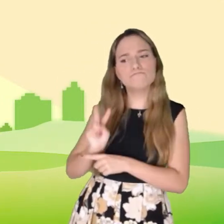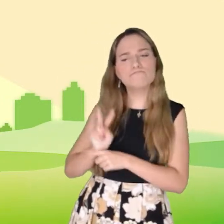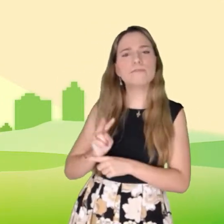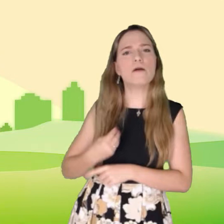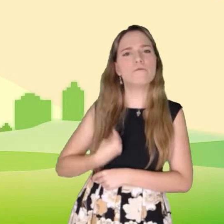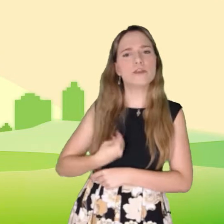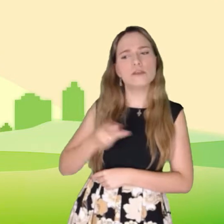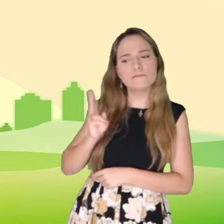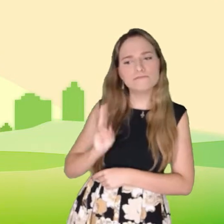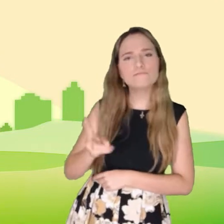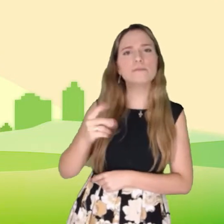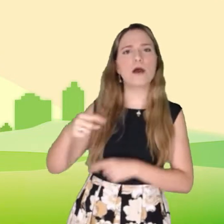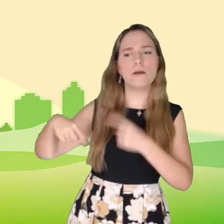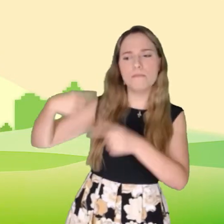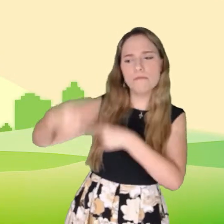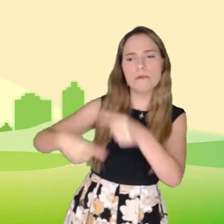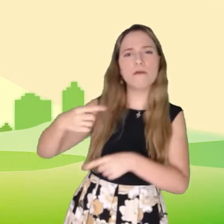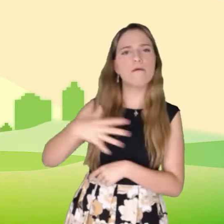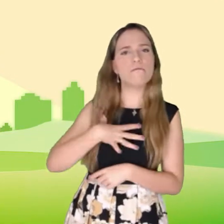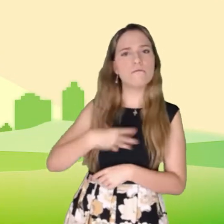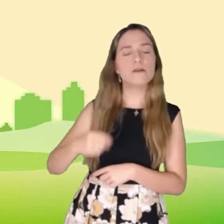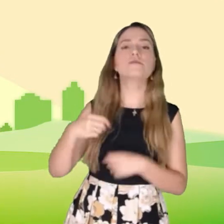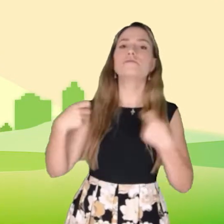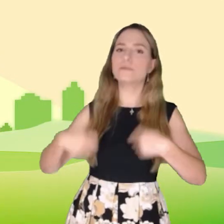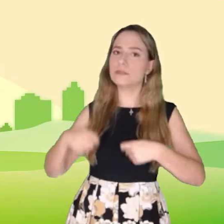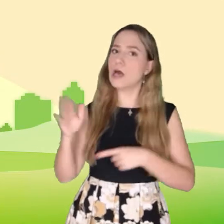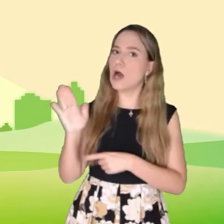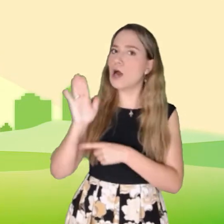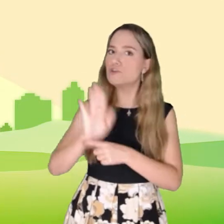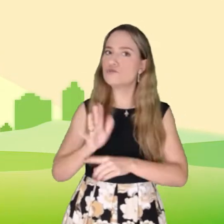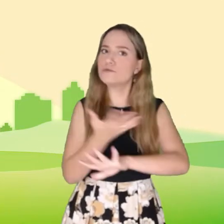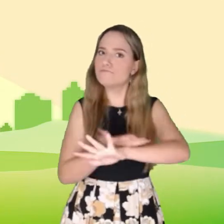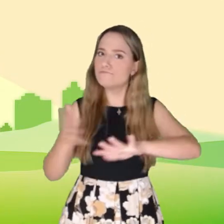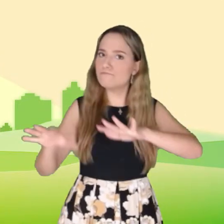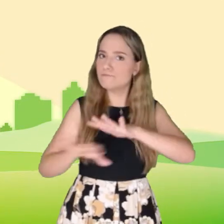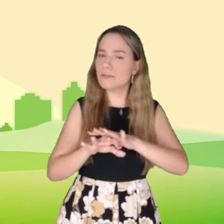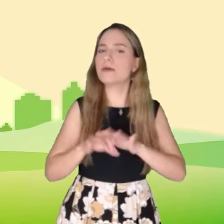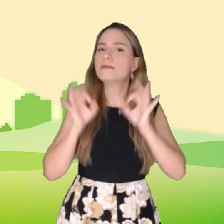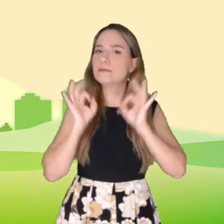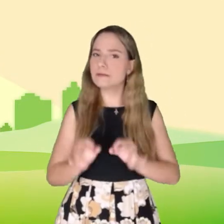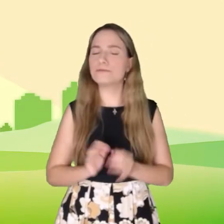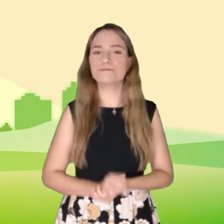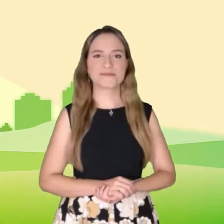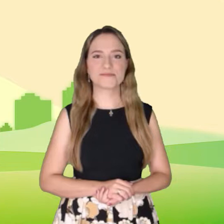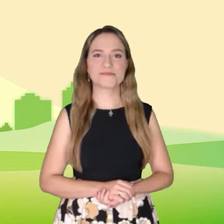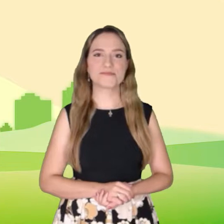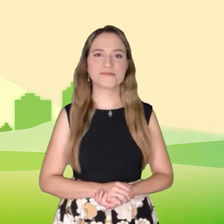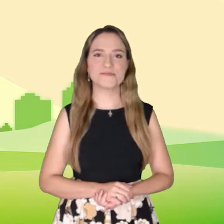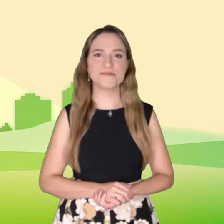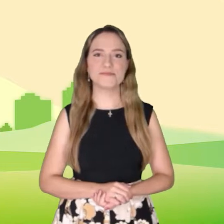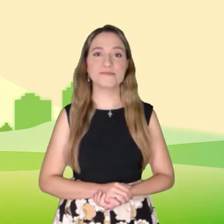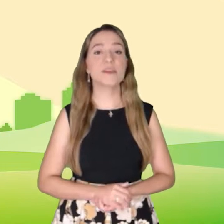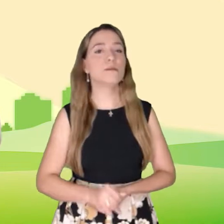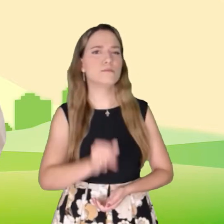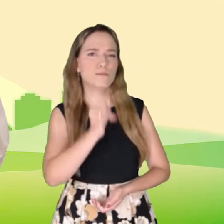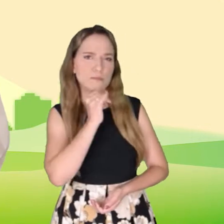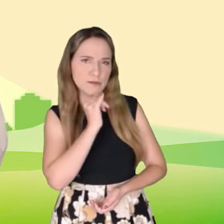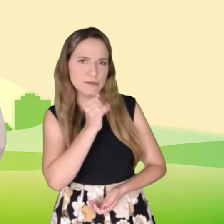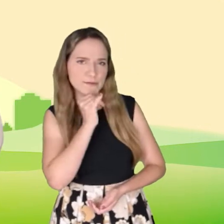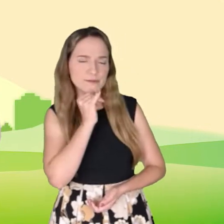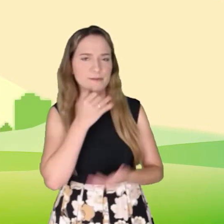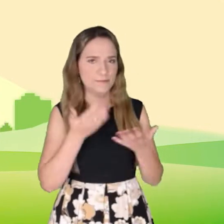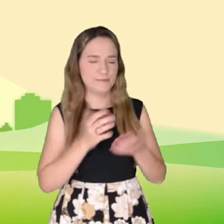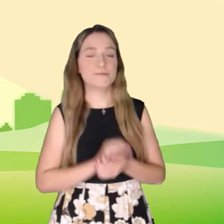existência e reprodução contribui significativamente para os ecossistemas. Por exemplo, o jacaré de